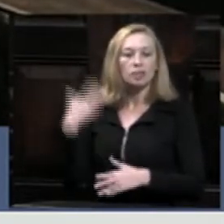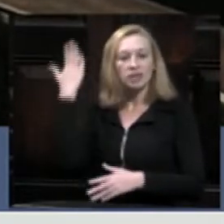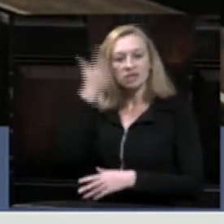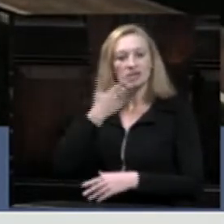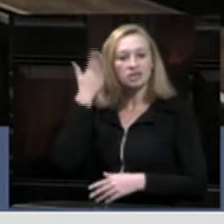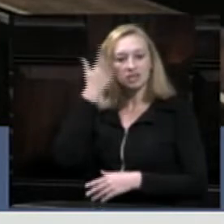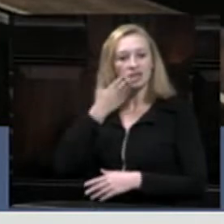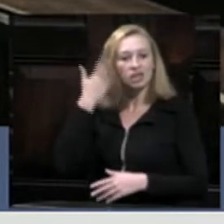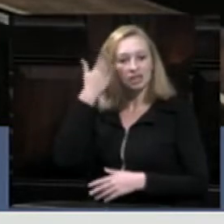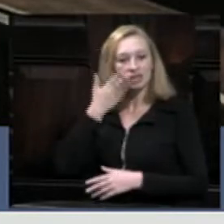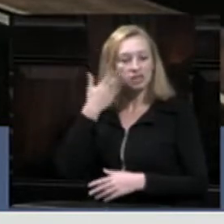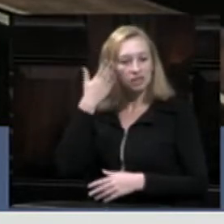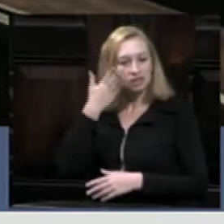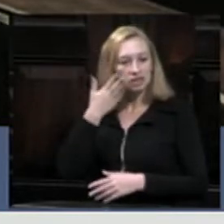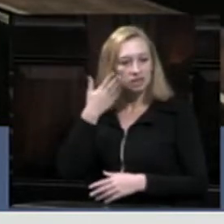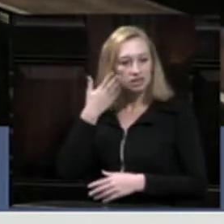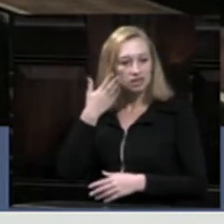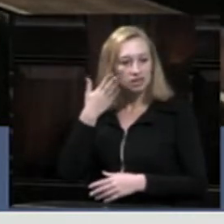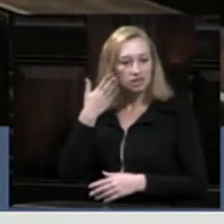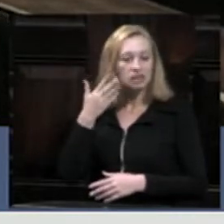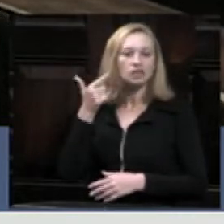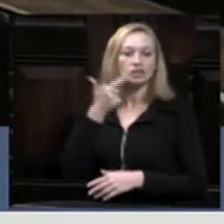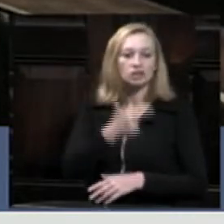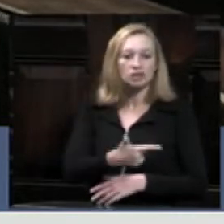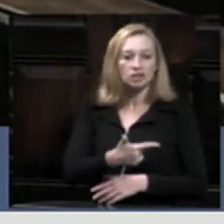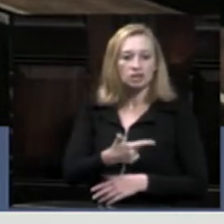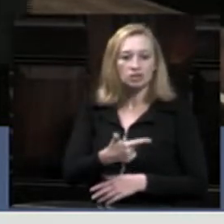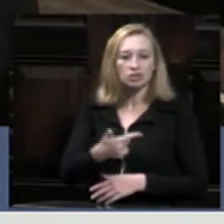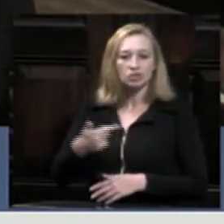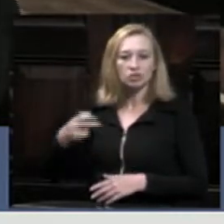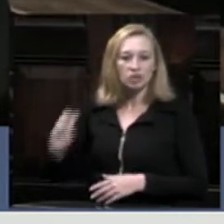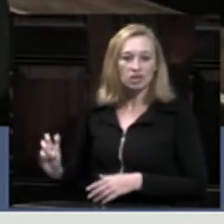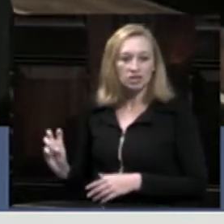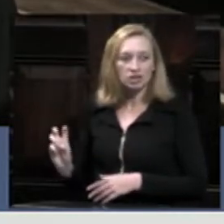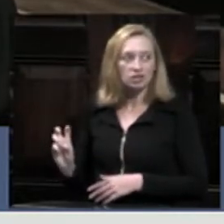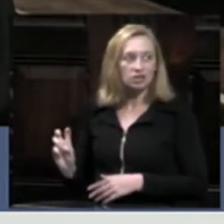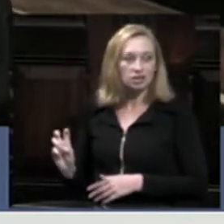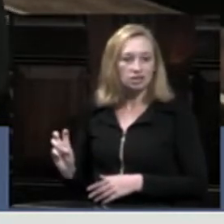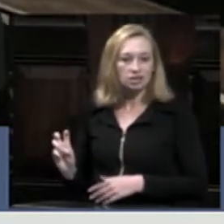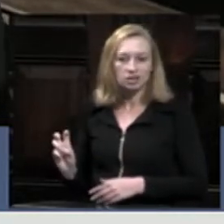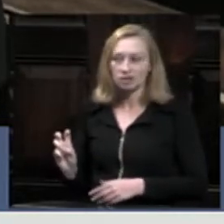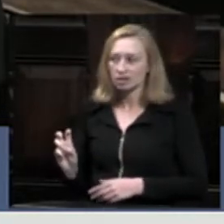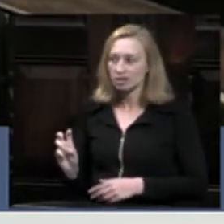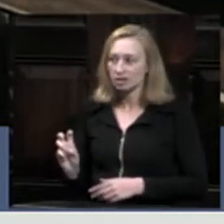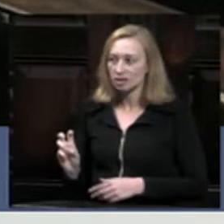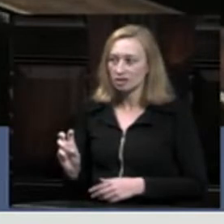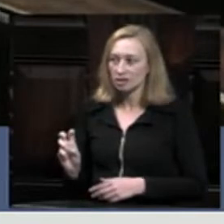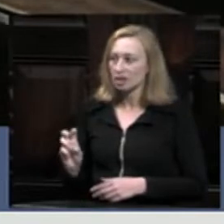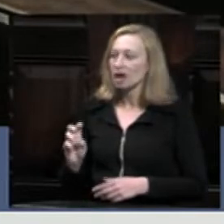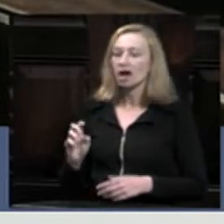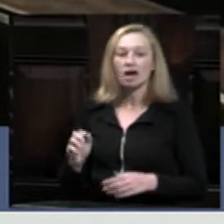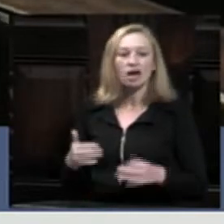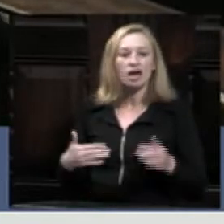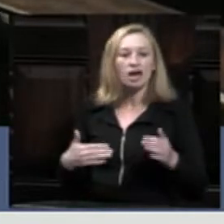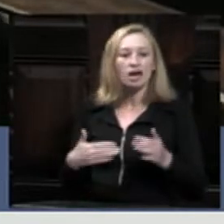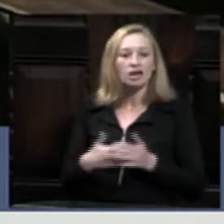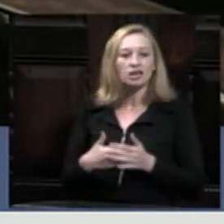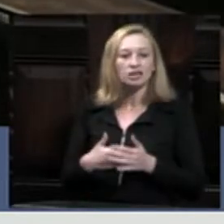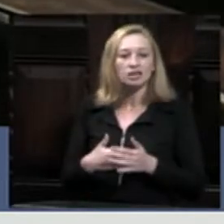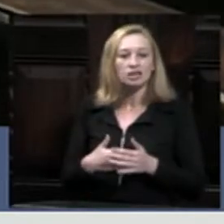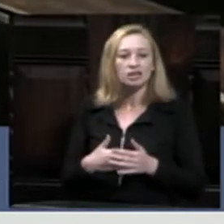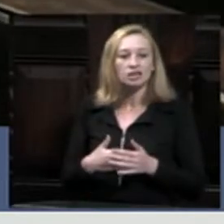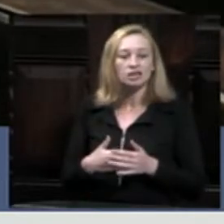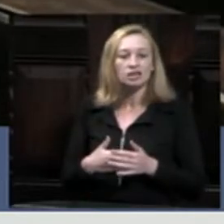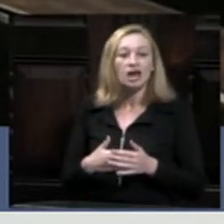mensagem 12 de 2015. está dormindo há